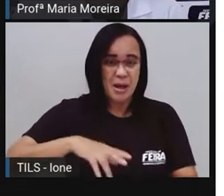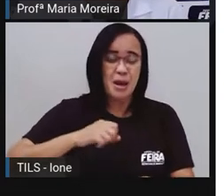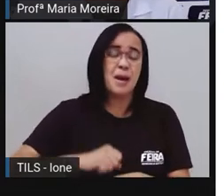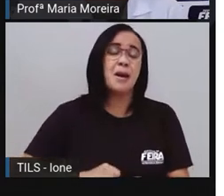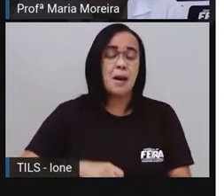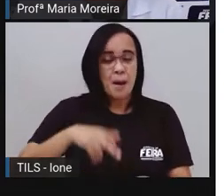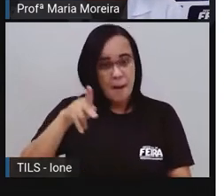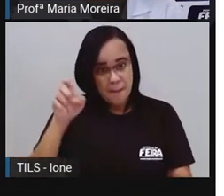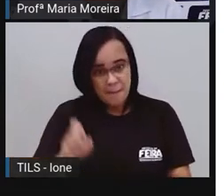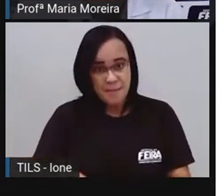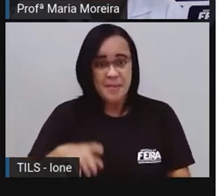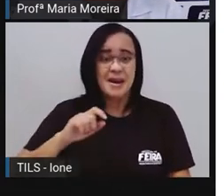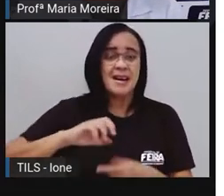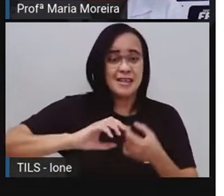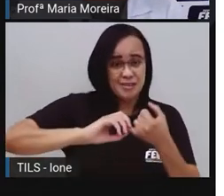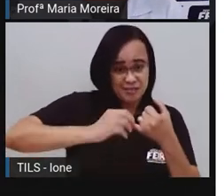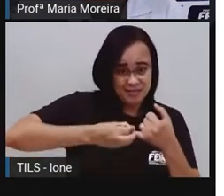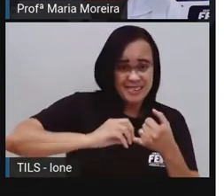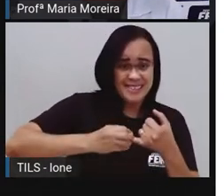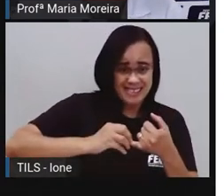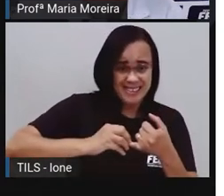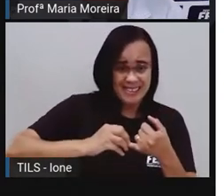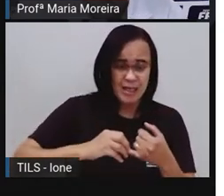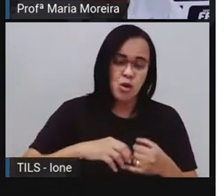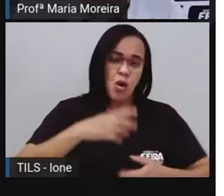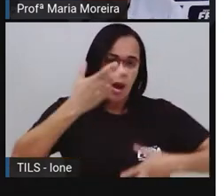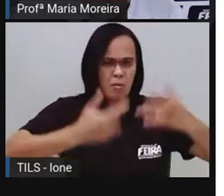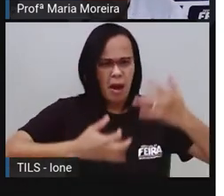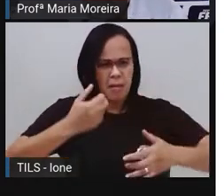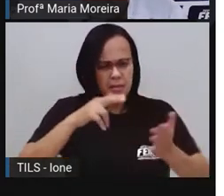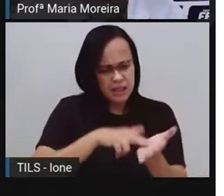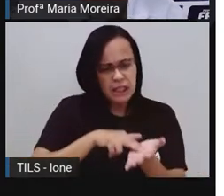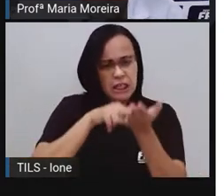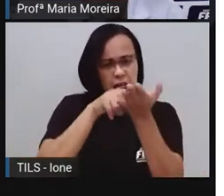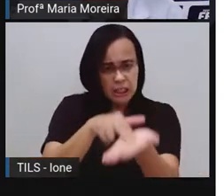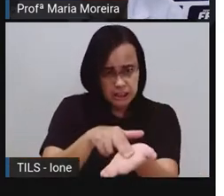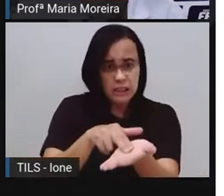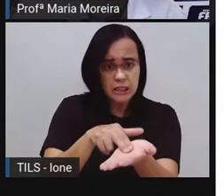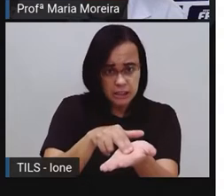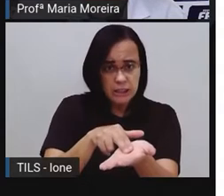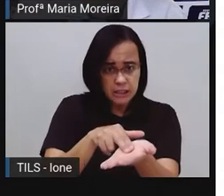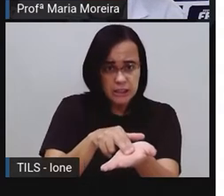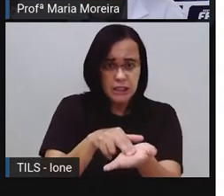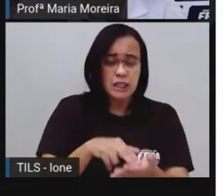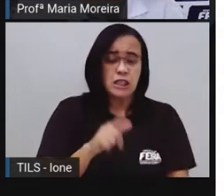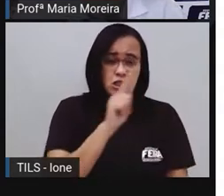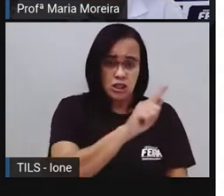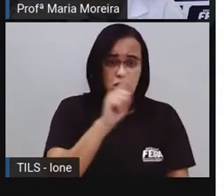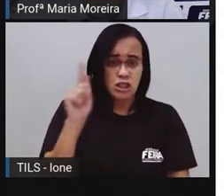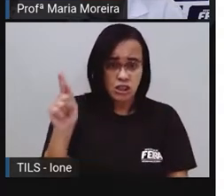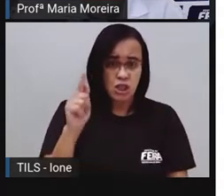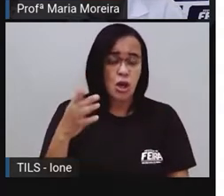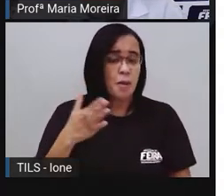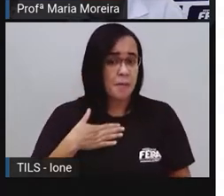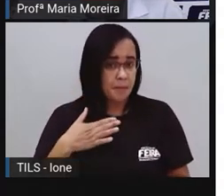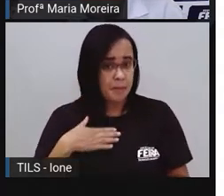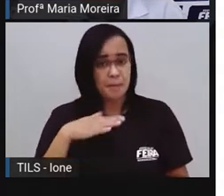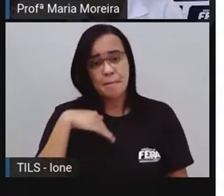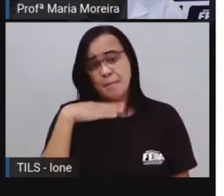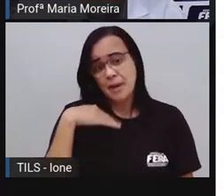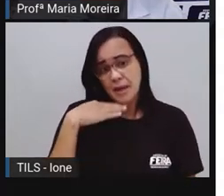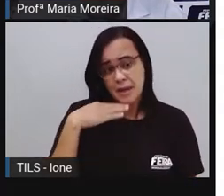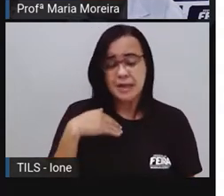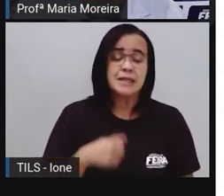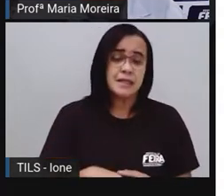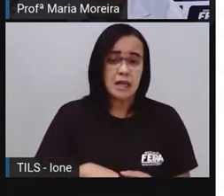Caro senhor Gegê, eu, minha mãe e a sua galinha dos ovos de ouro estamos nos divertindo